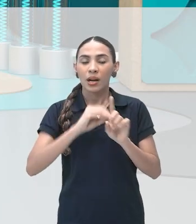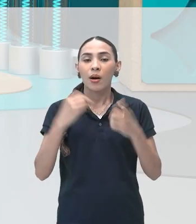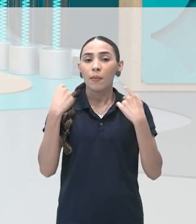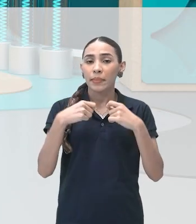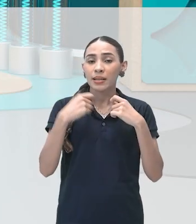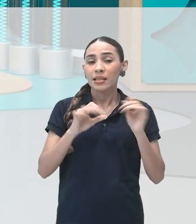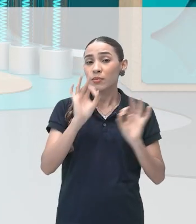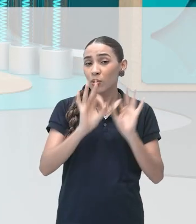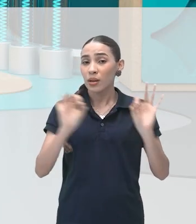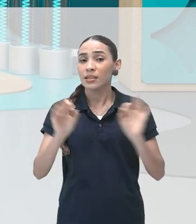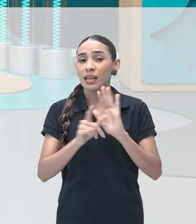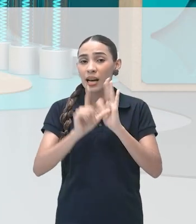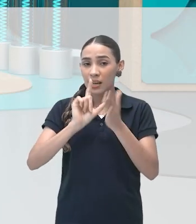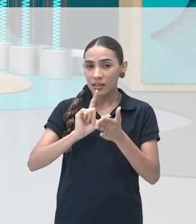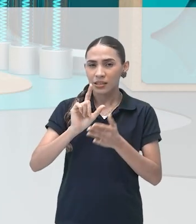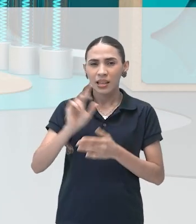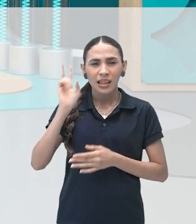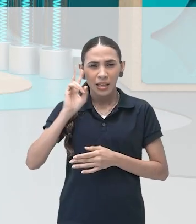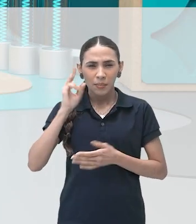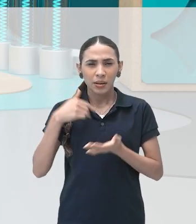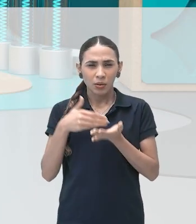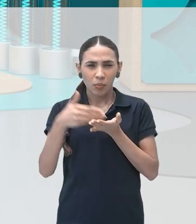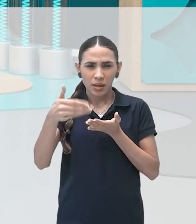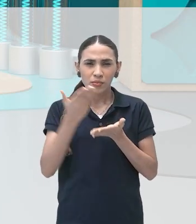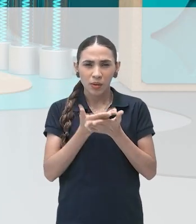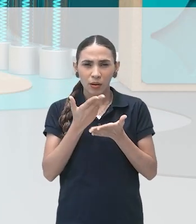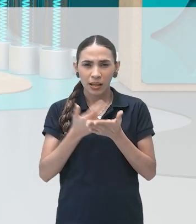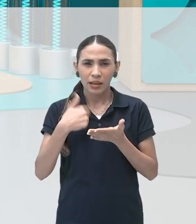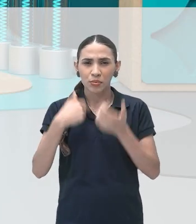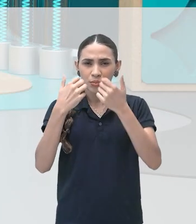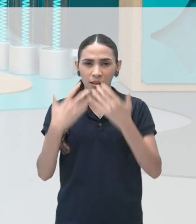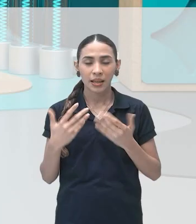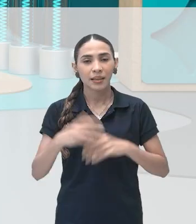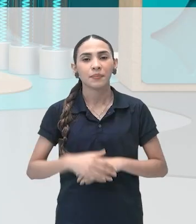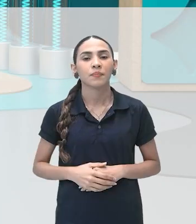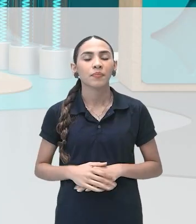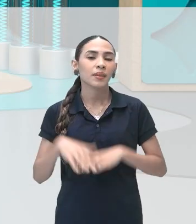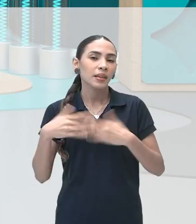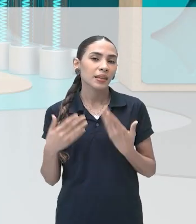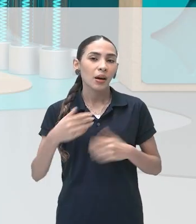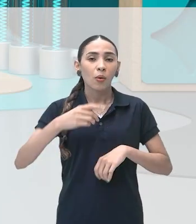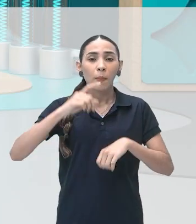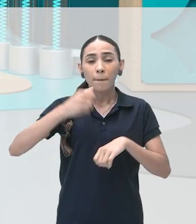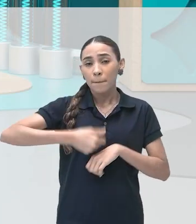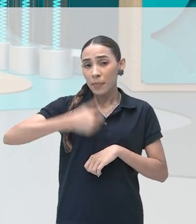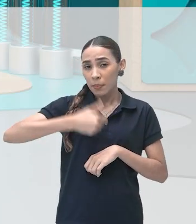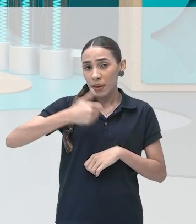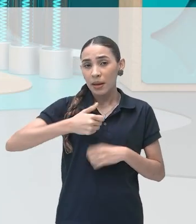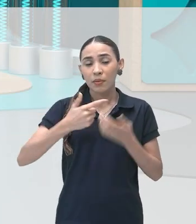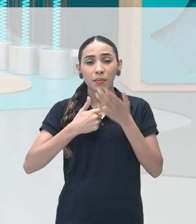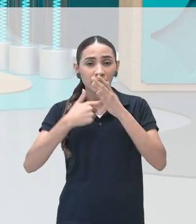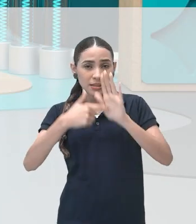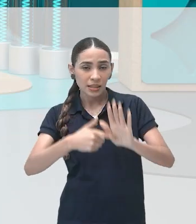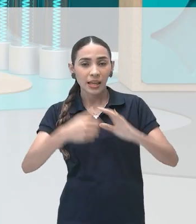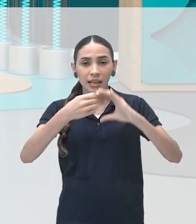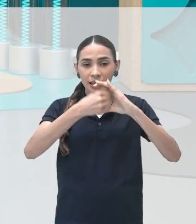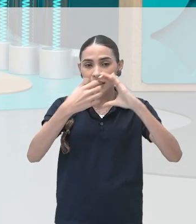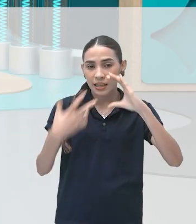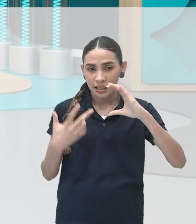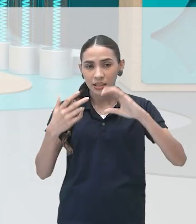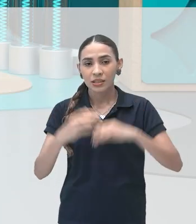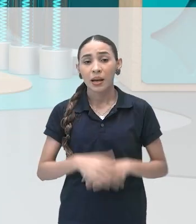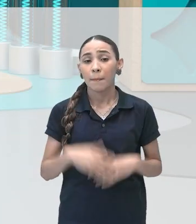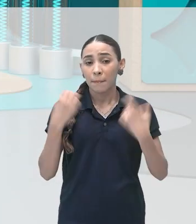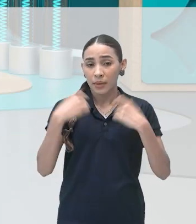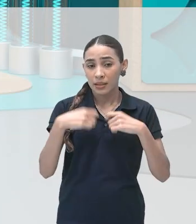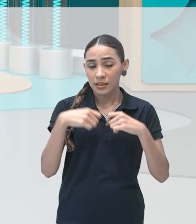precisamos planejar. Lembram que eu falei no começo para vocês? Pois é. Então, eu vou primeiro mostrar para vocês os elementos que